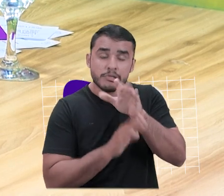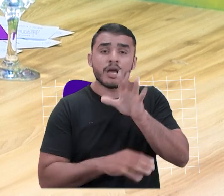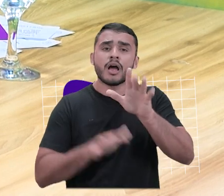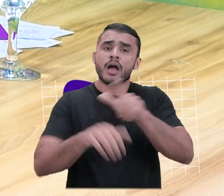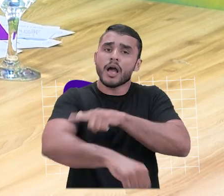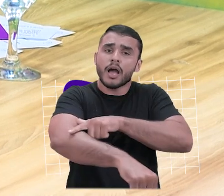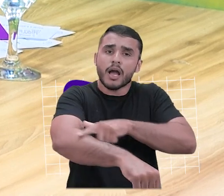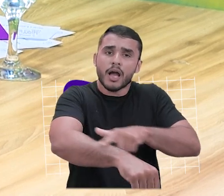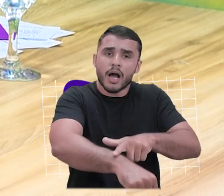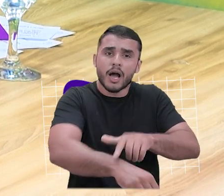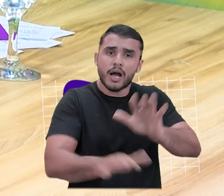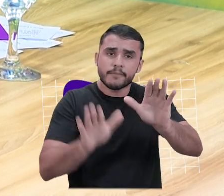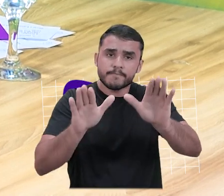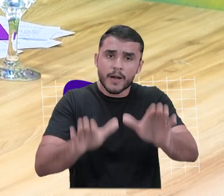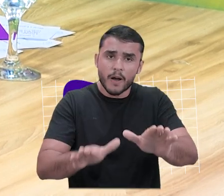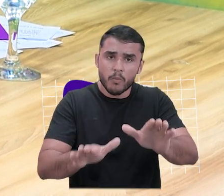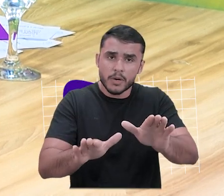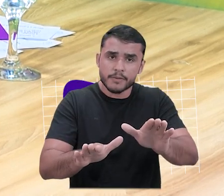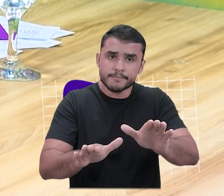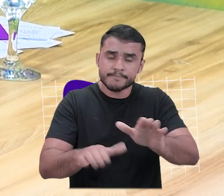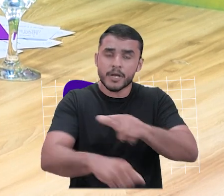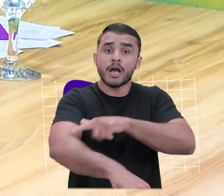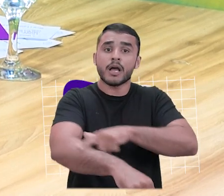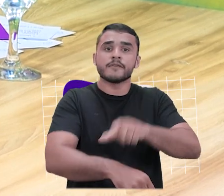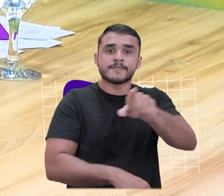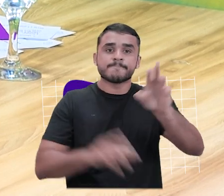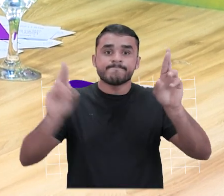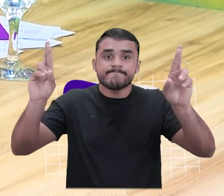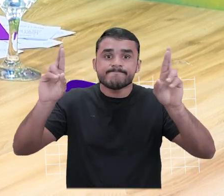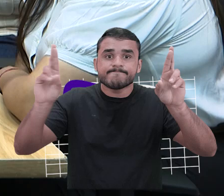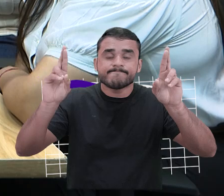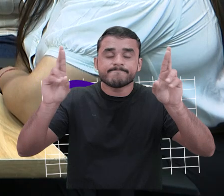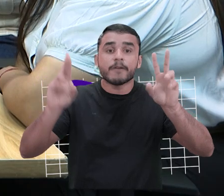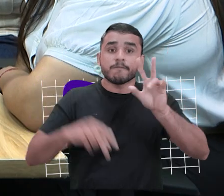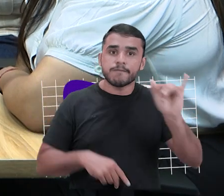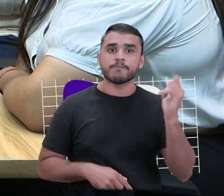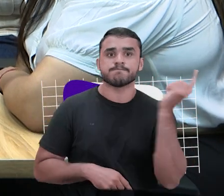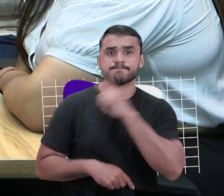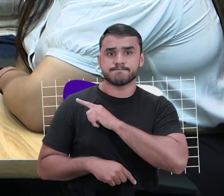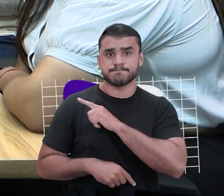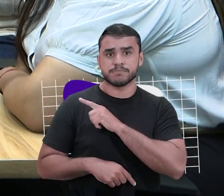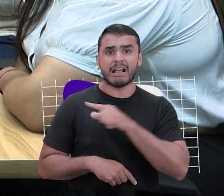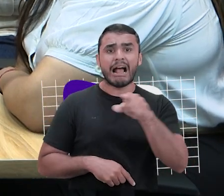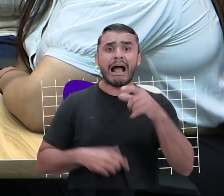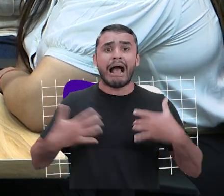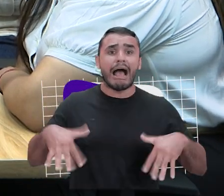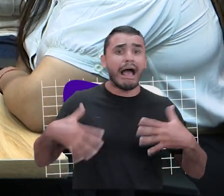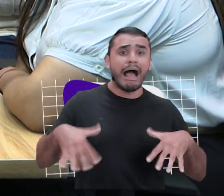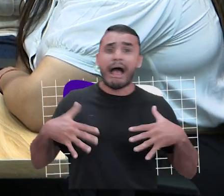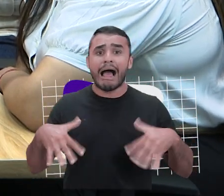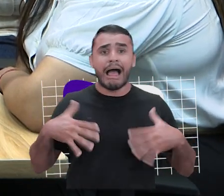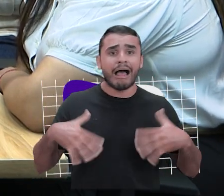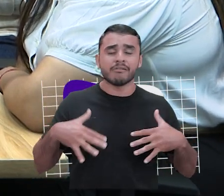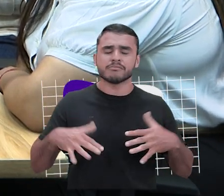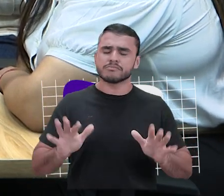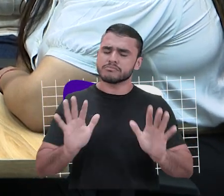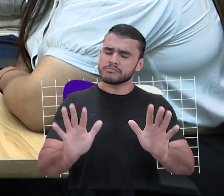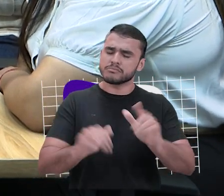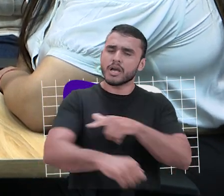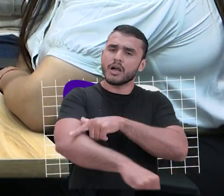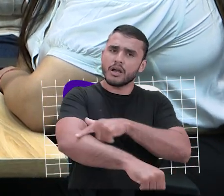sabe? No final das contas, tudo vai dar certo. Vai, é verdade. Entende? Porque no final das contas, a